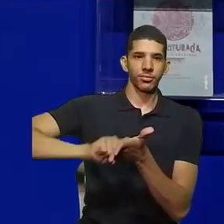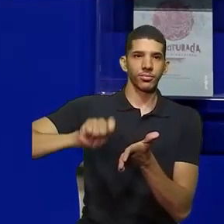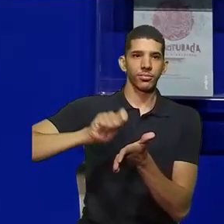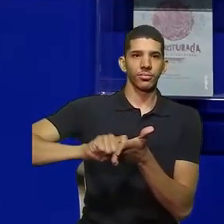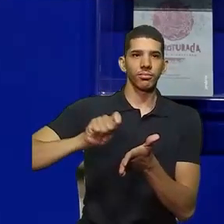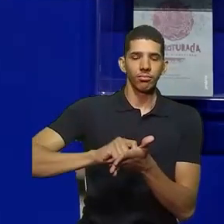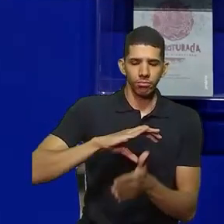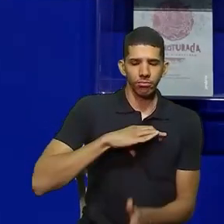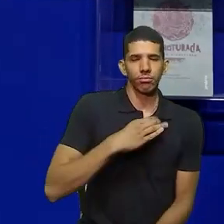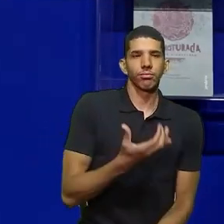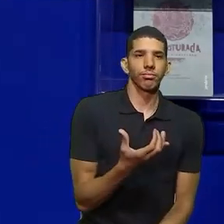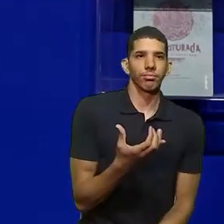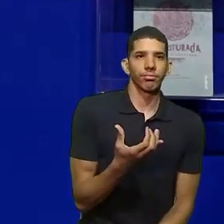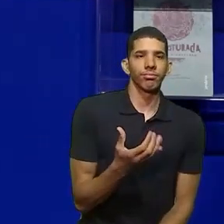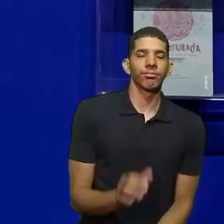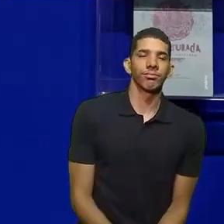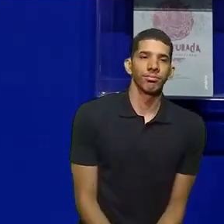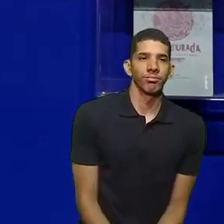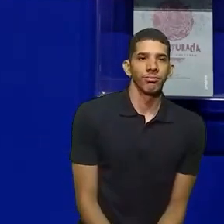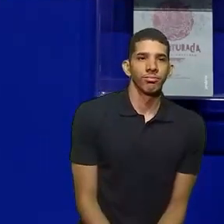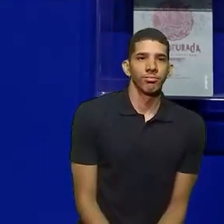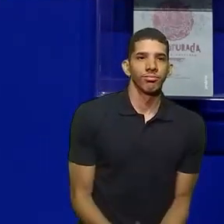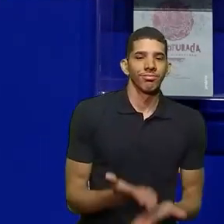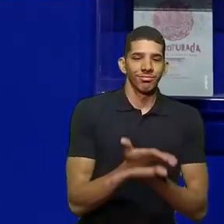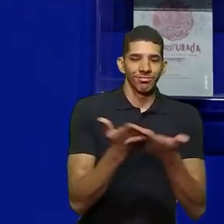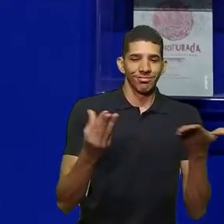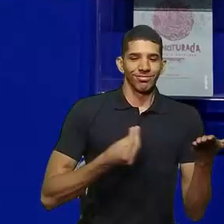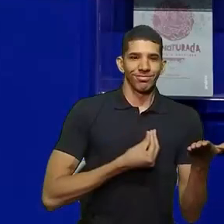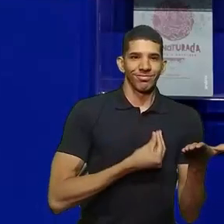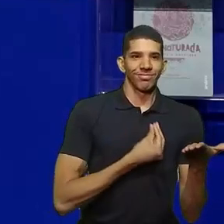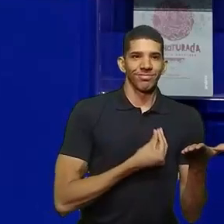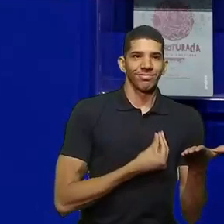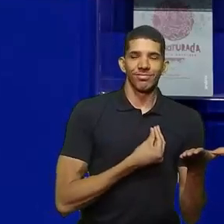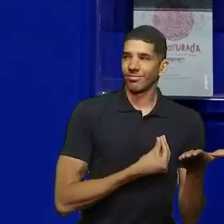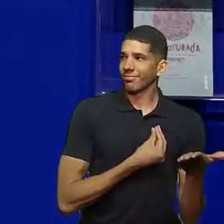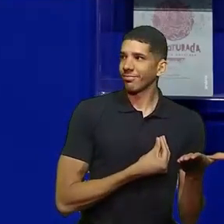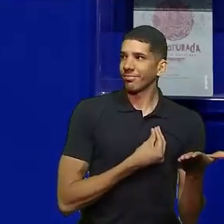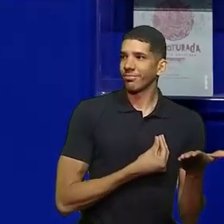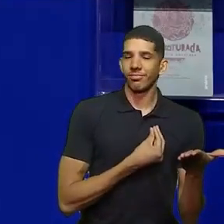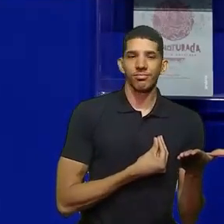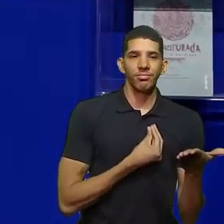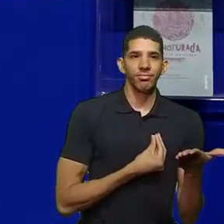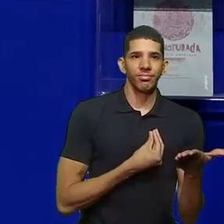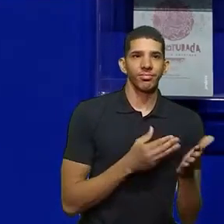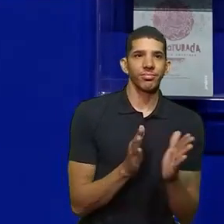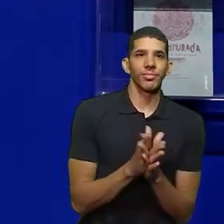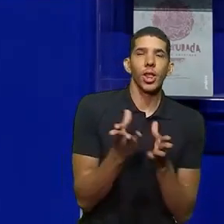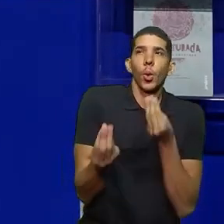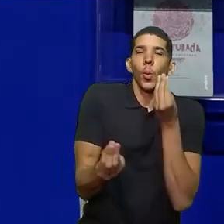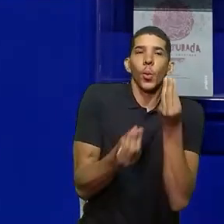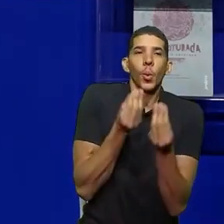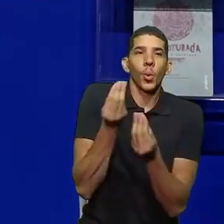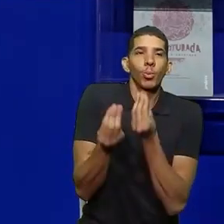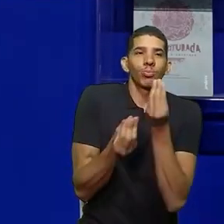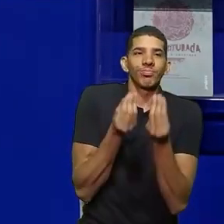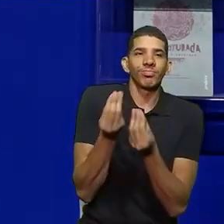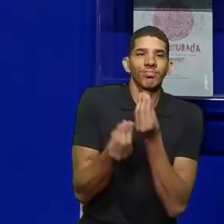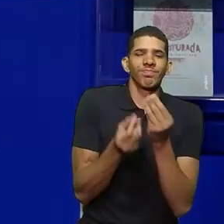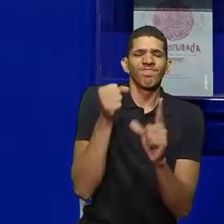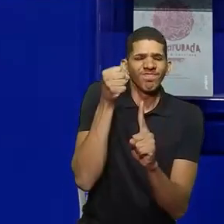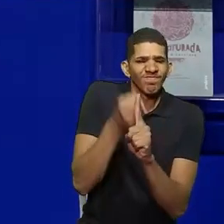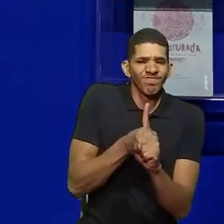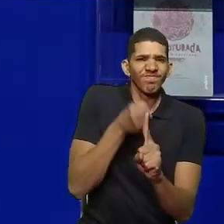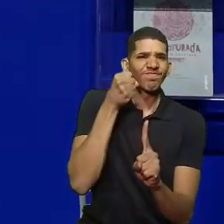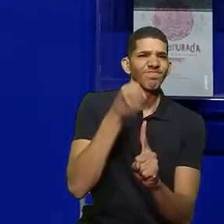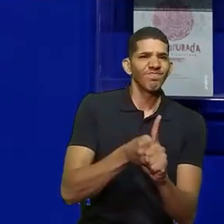somos audaciosas diante da vida, né? Como nós tomamos a vida a ferro e a fogo,